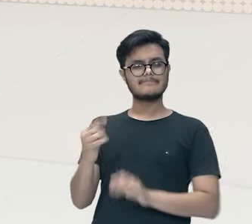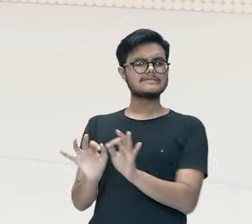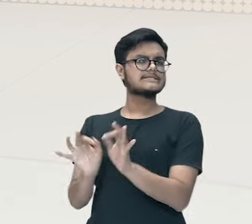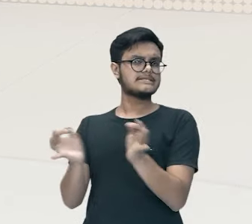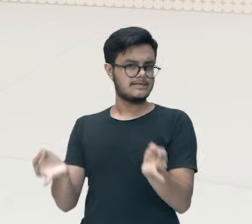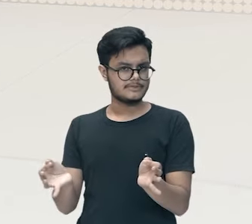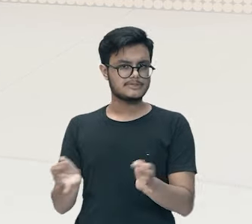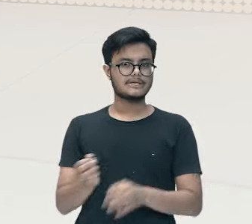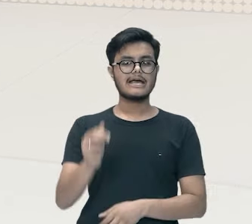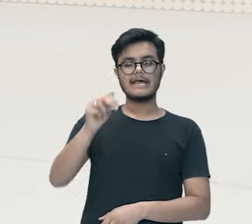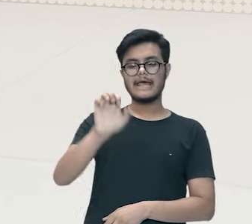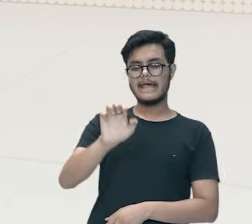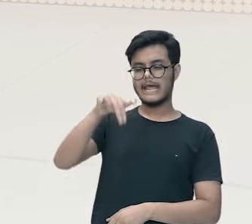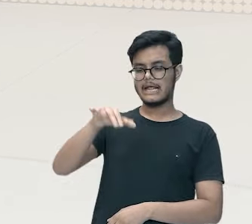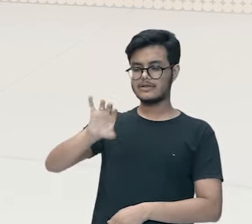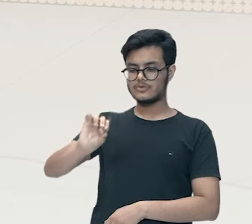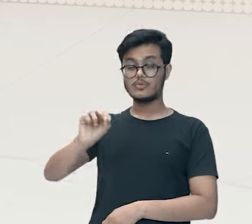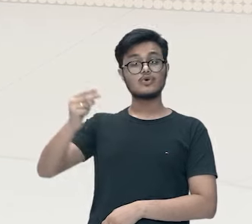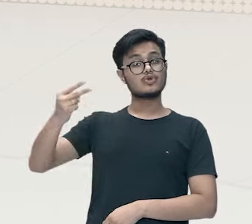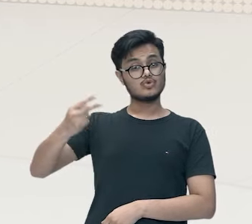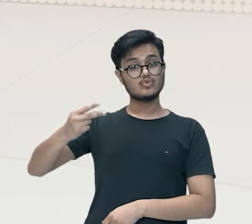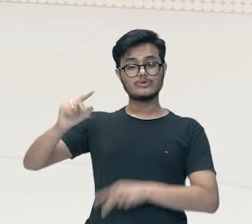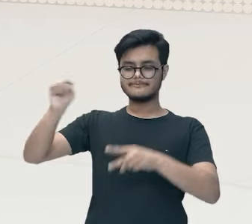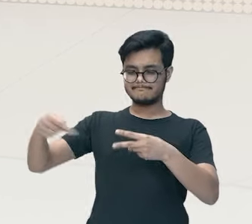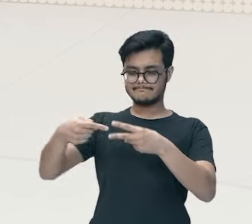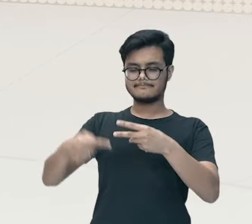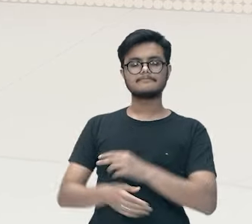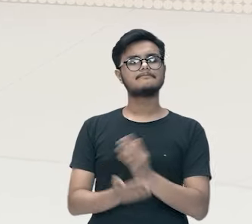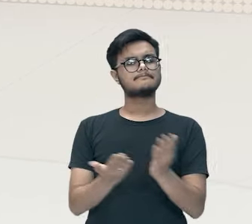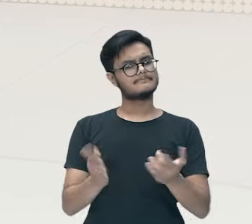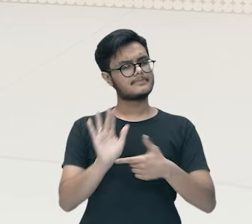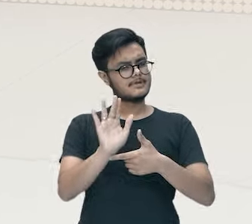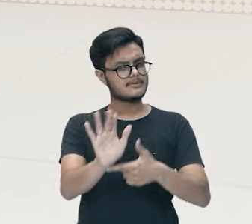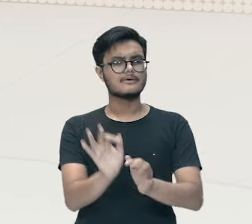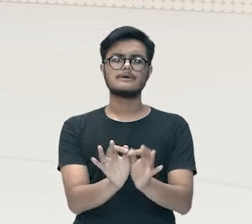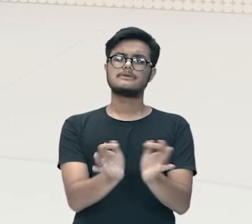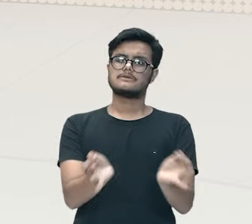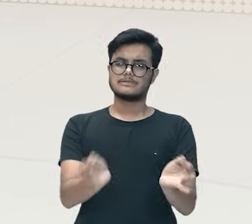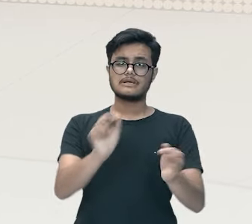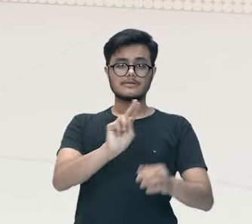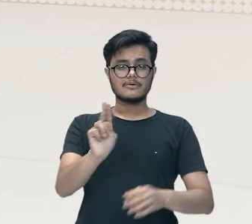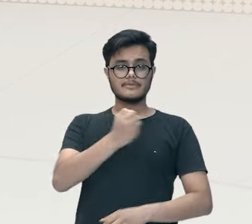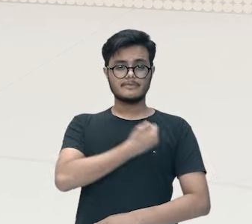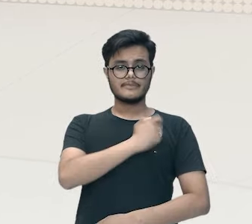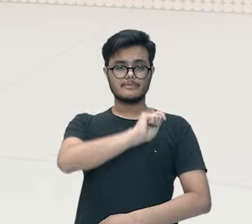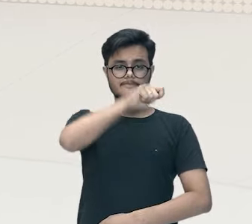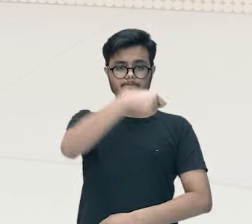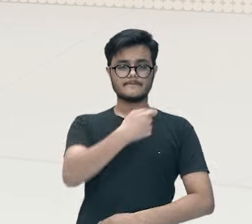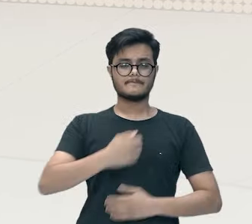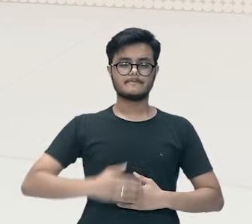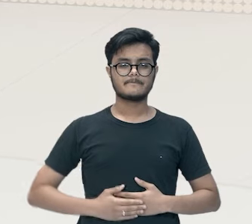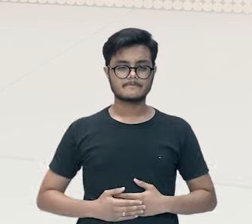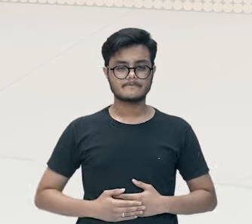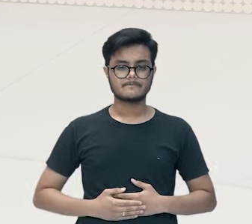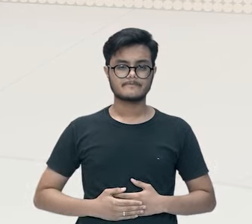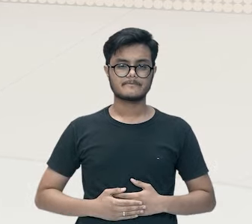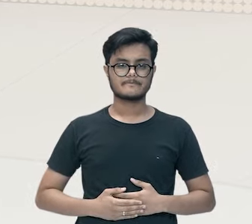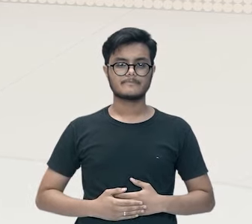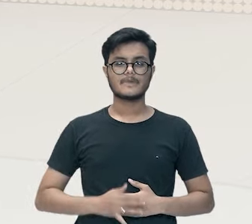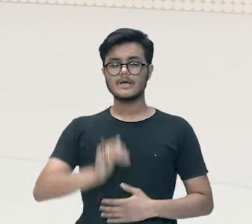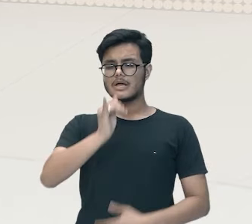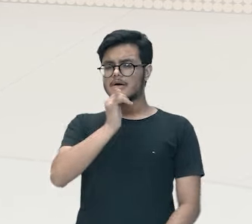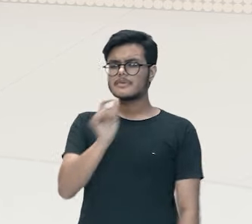Propeno, tem uma ligação dupla, tá? Então, isso aí ajuda a gente também na hora da nomenclatura. E eu coloquei só a vogal O